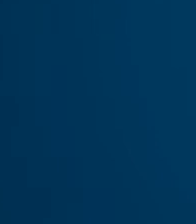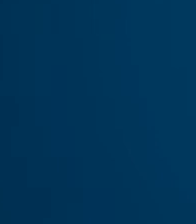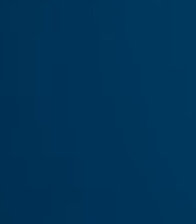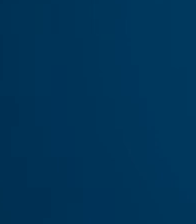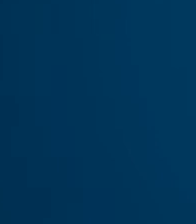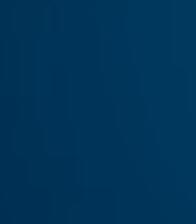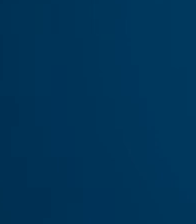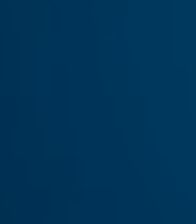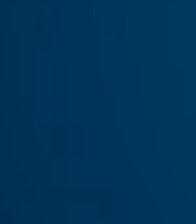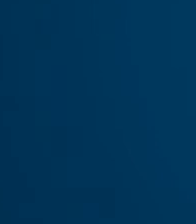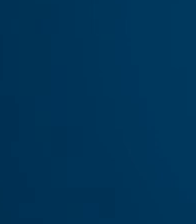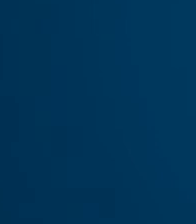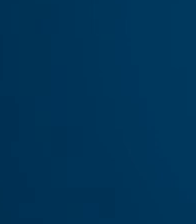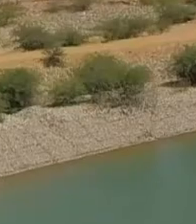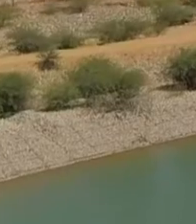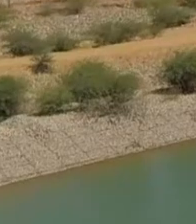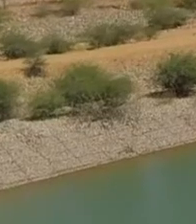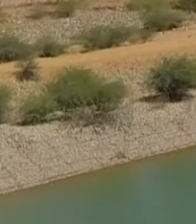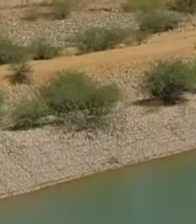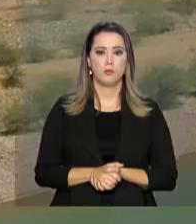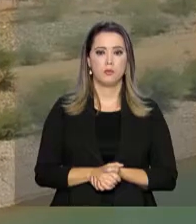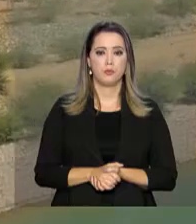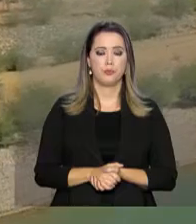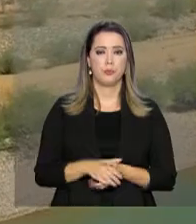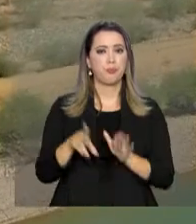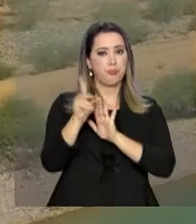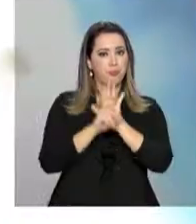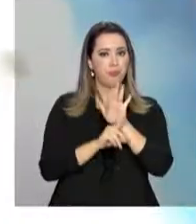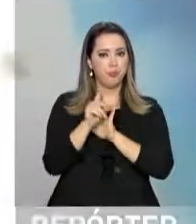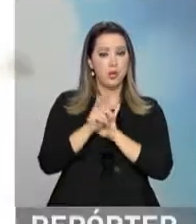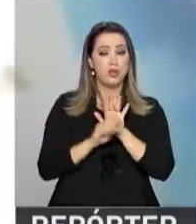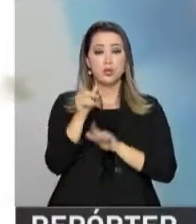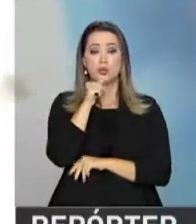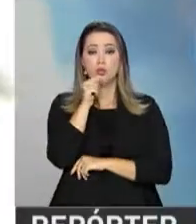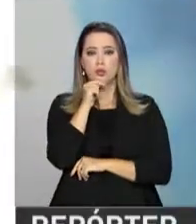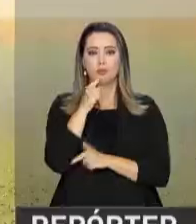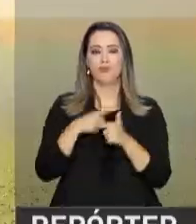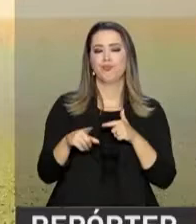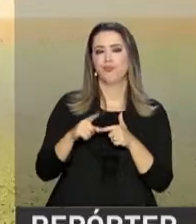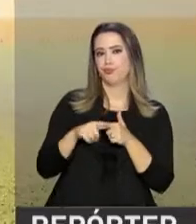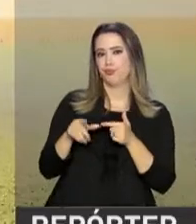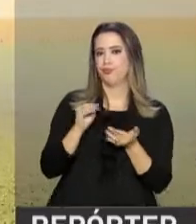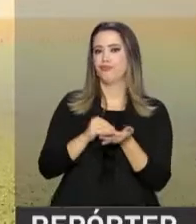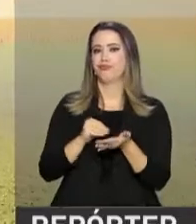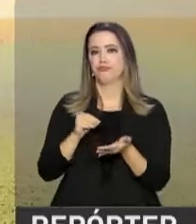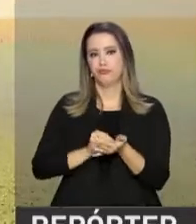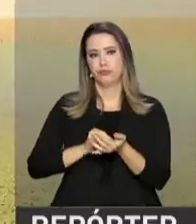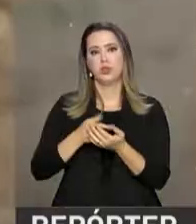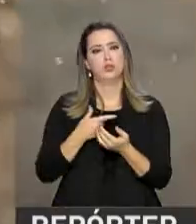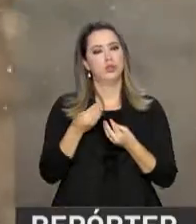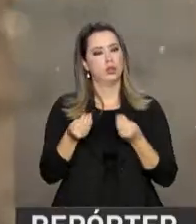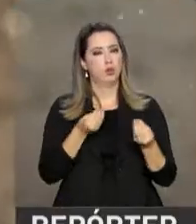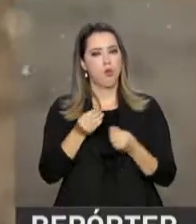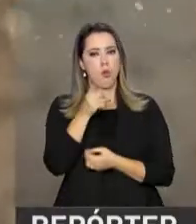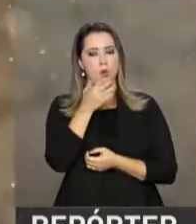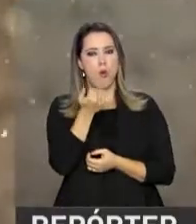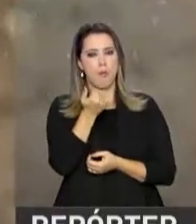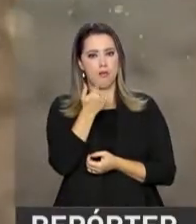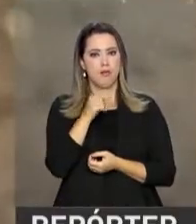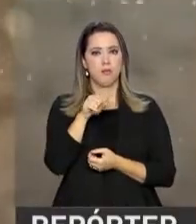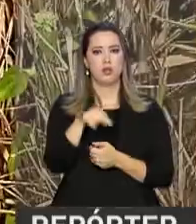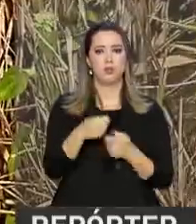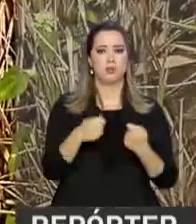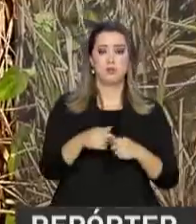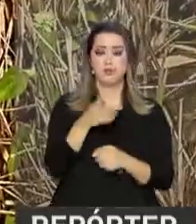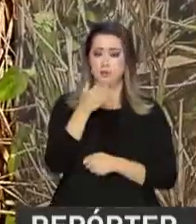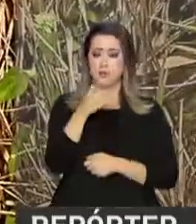o direito ao acesso à água crise hídrica e produção de alimentos são alguns dos